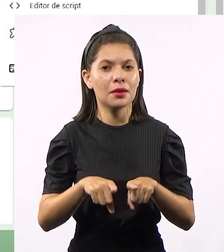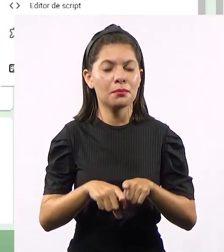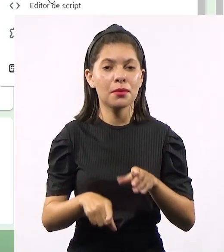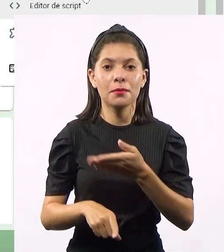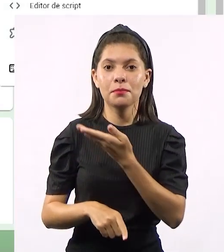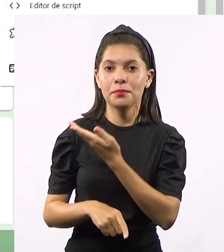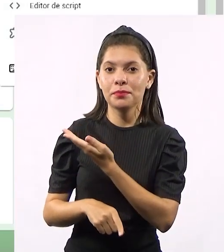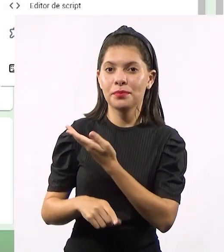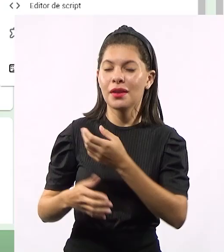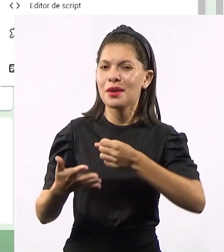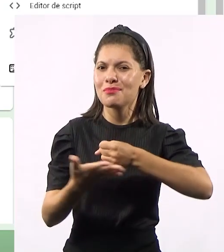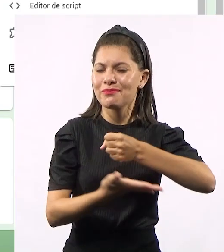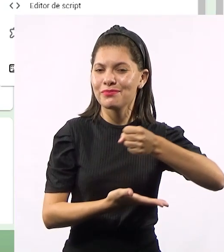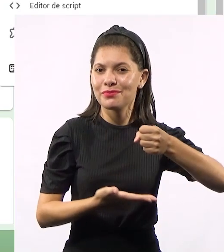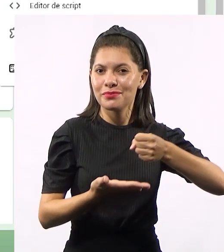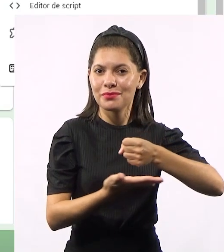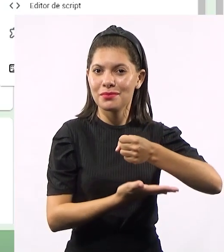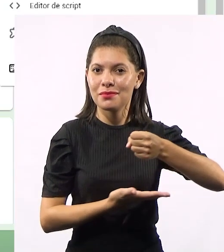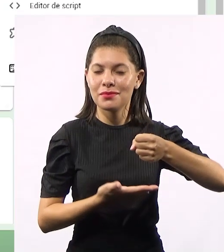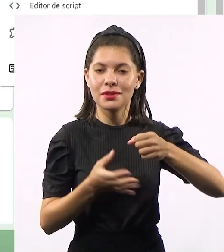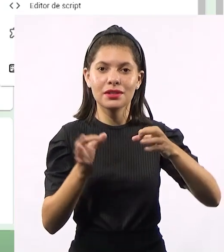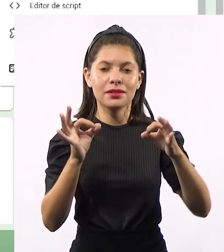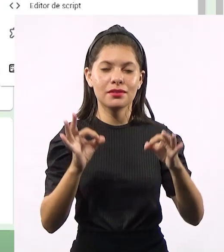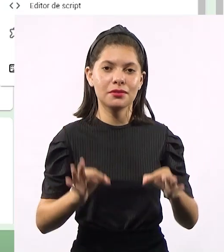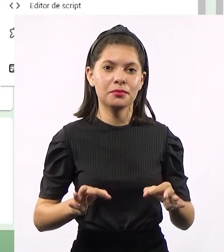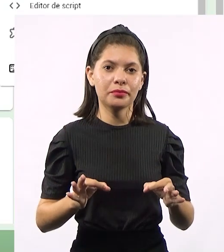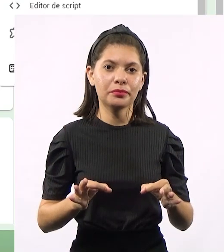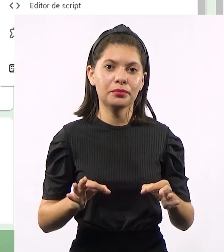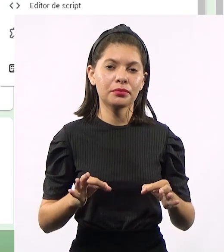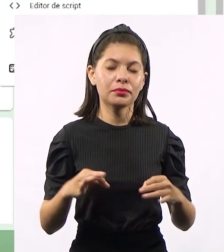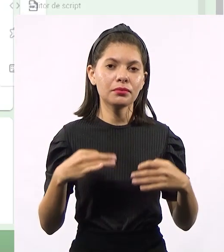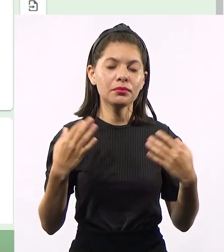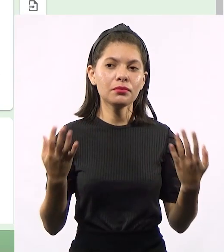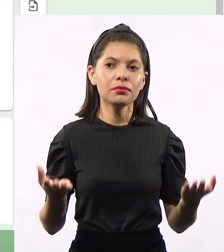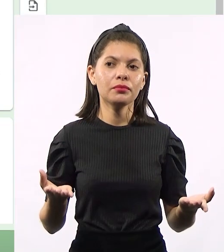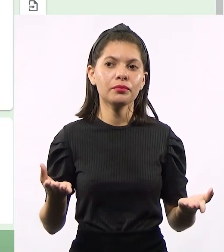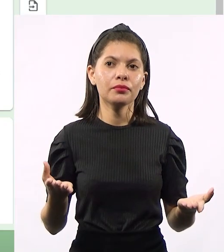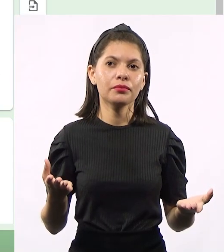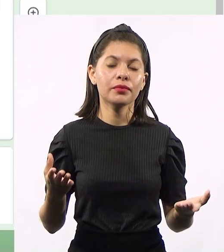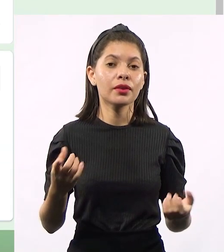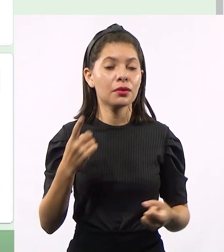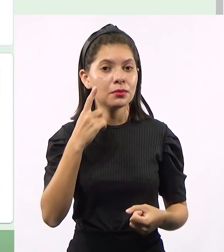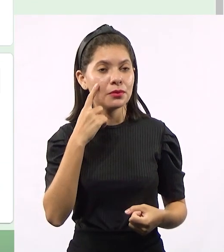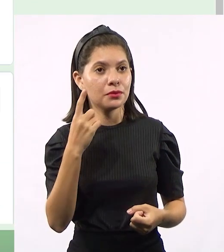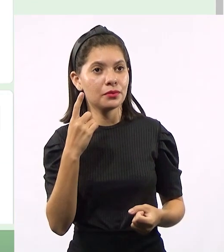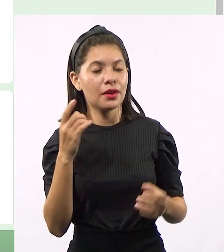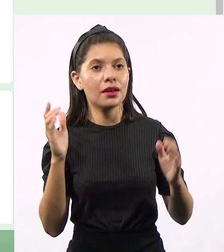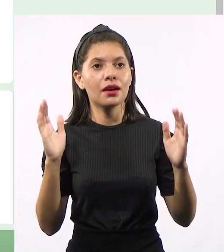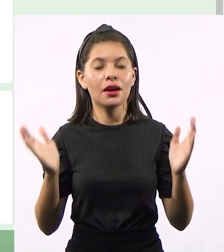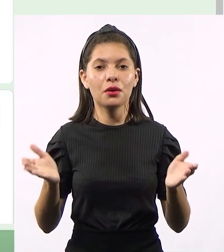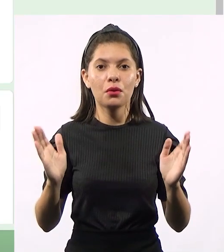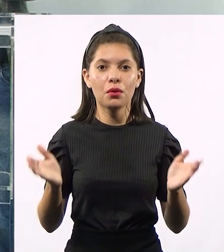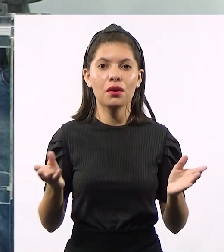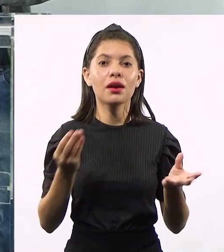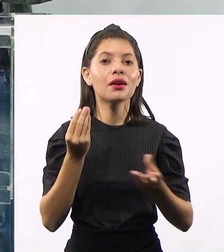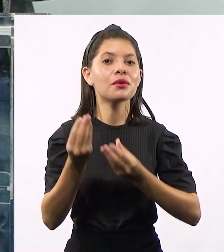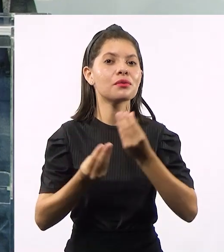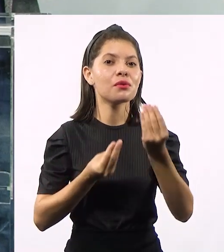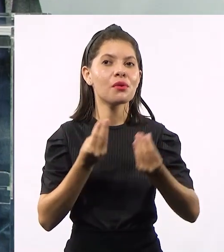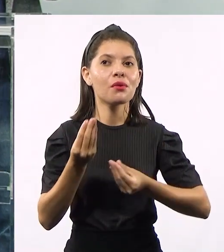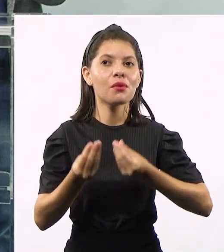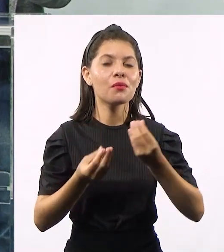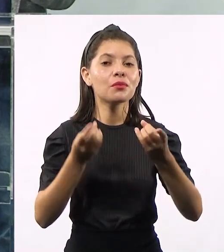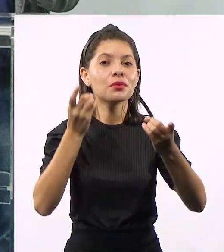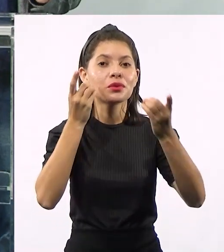as opções básicas, certo? Então, vamos visualizar agora como que